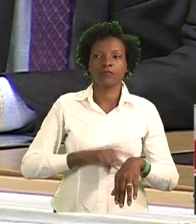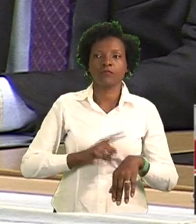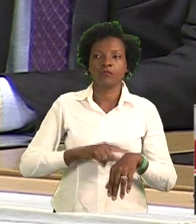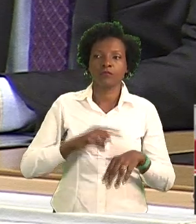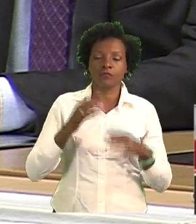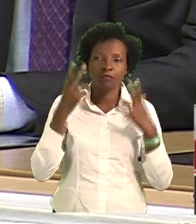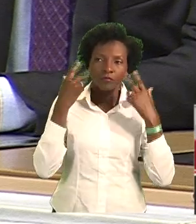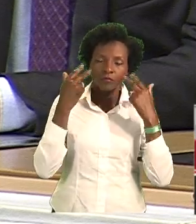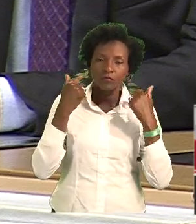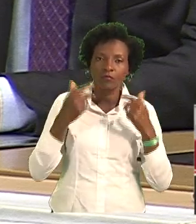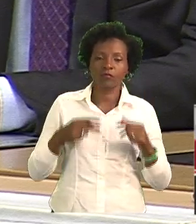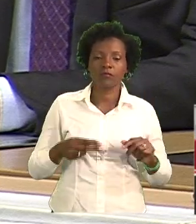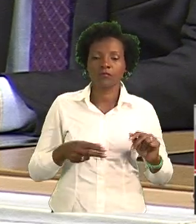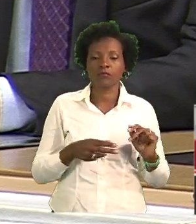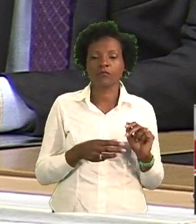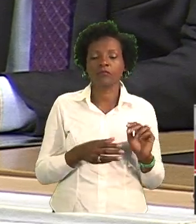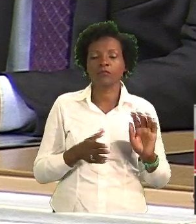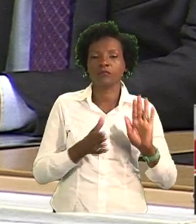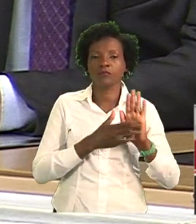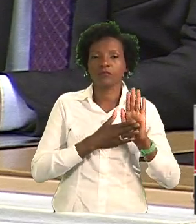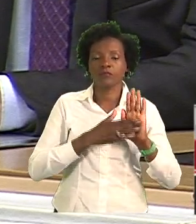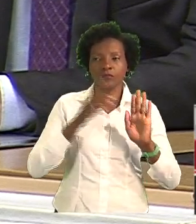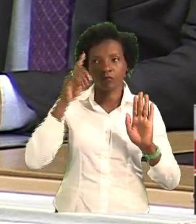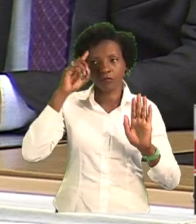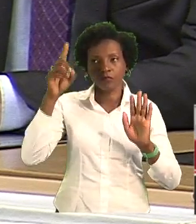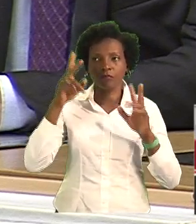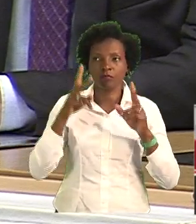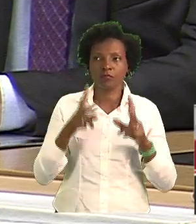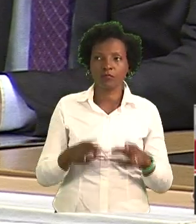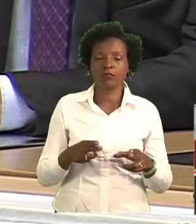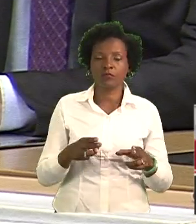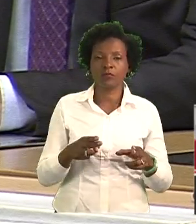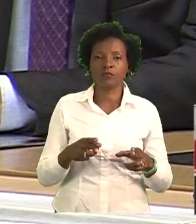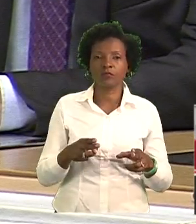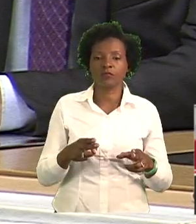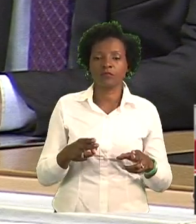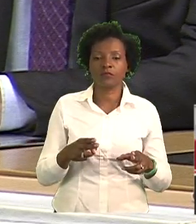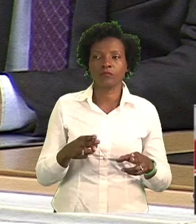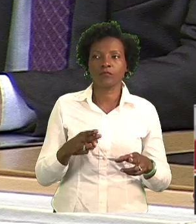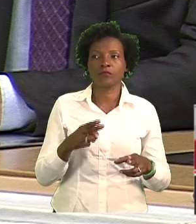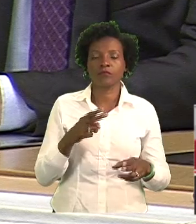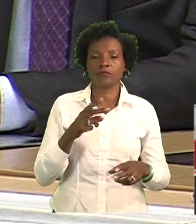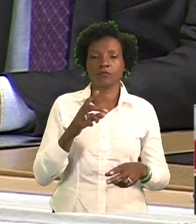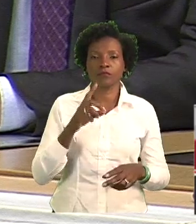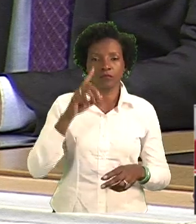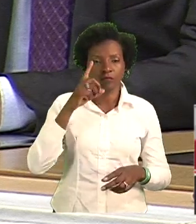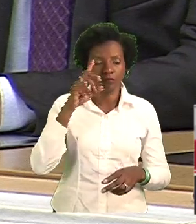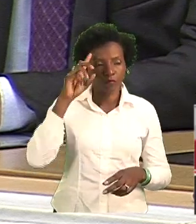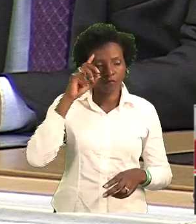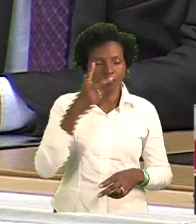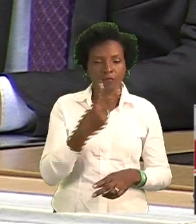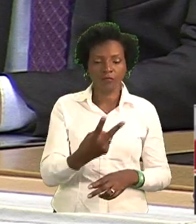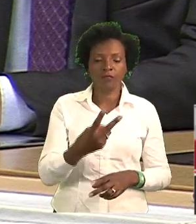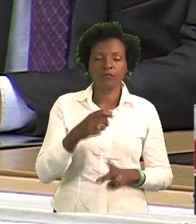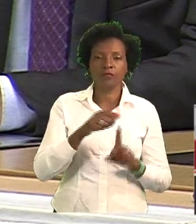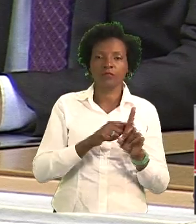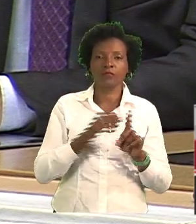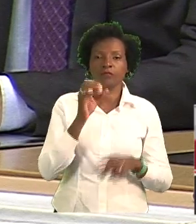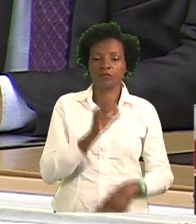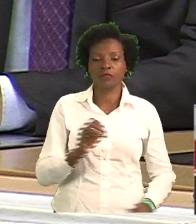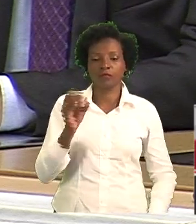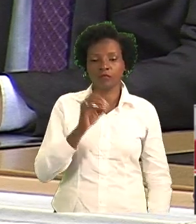regimental com a mesma ordem do dia de 2 de outubro último seja a última terça-feira